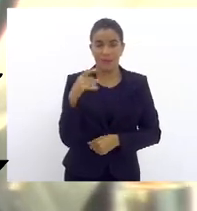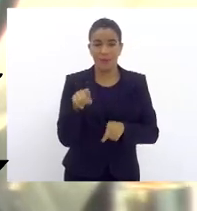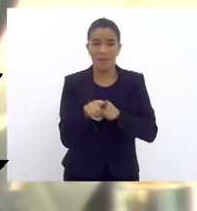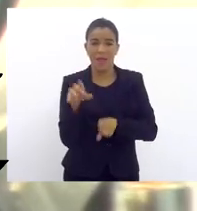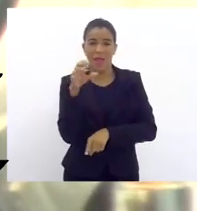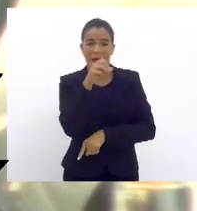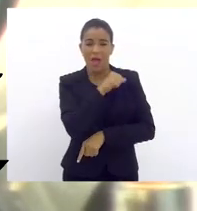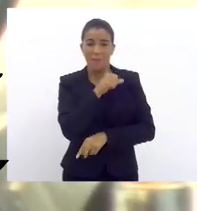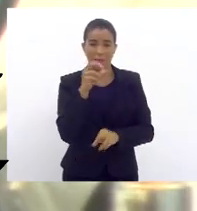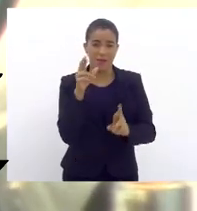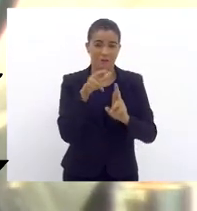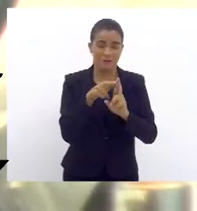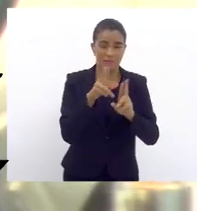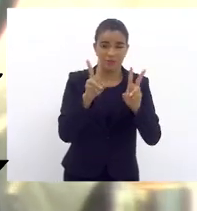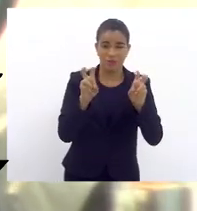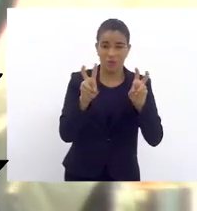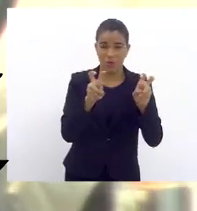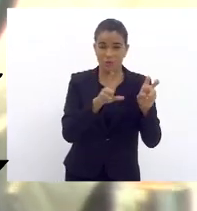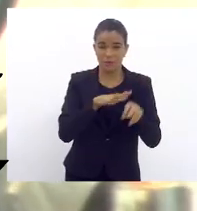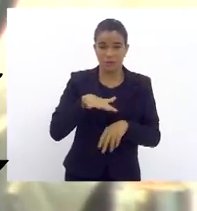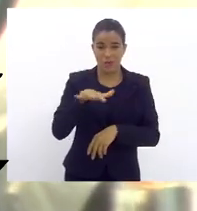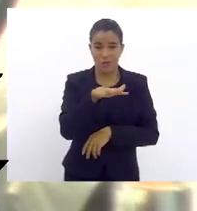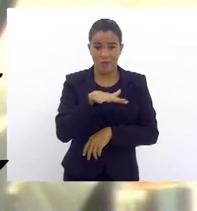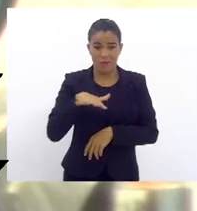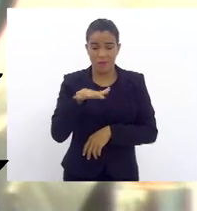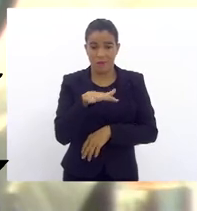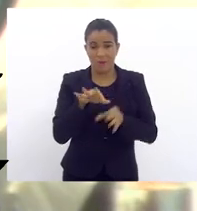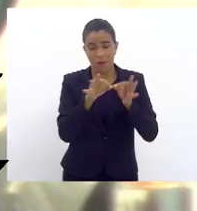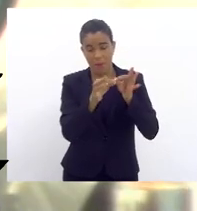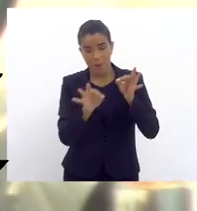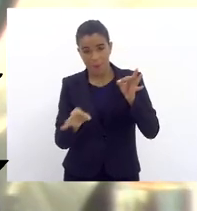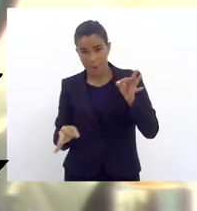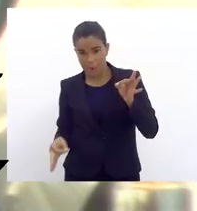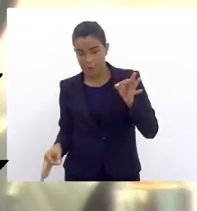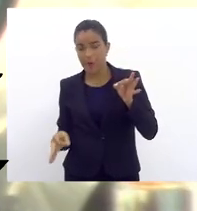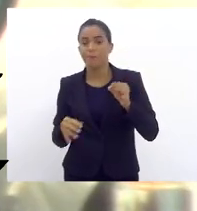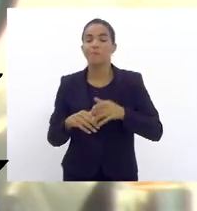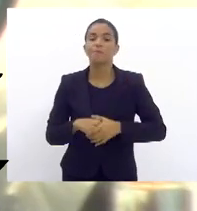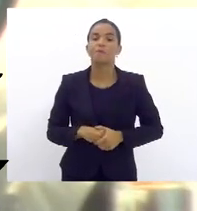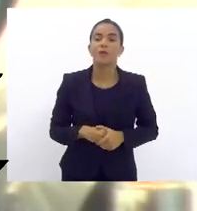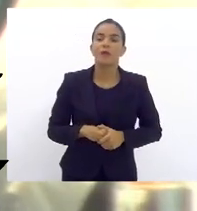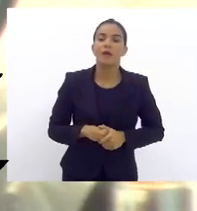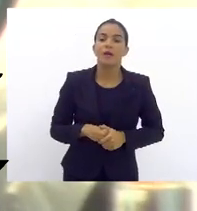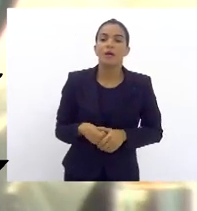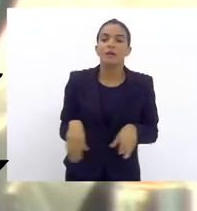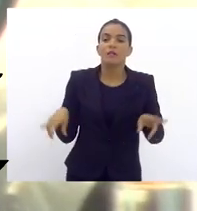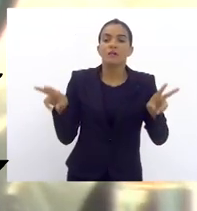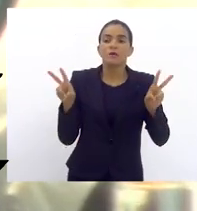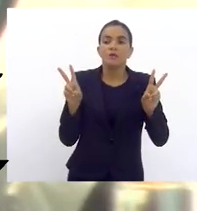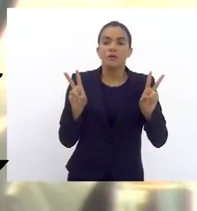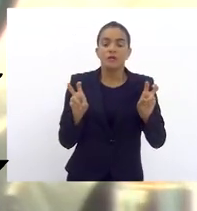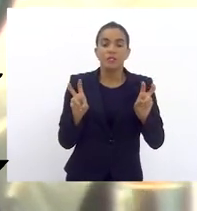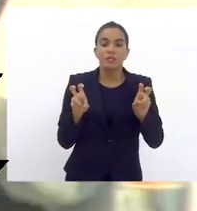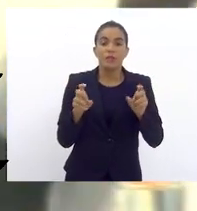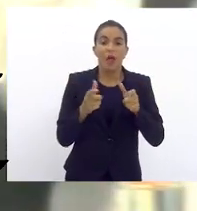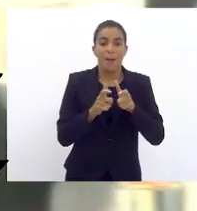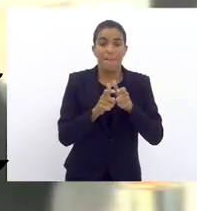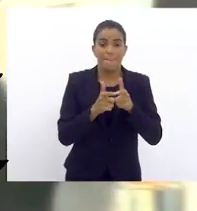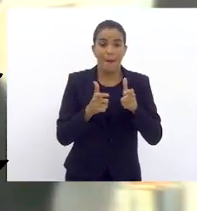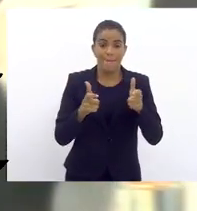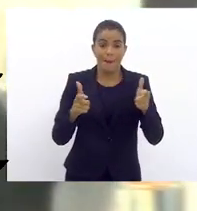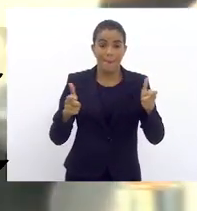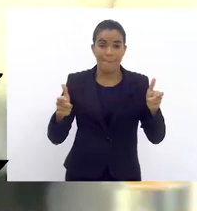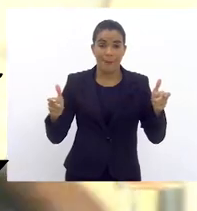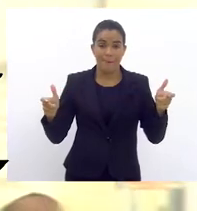referência também a partir de questões levantadas aqui que não foi tratado aqui a questão do crescimento do